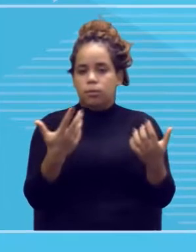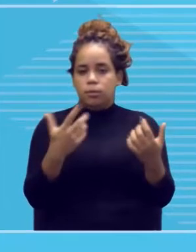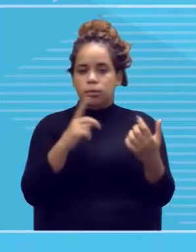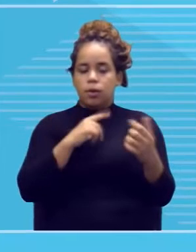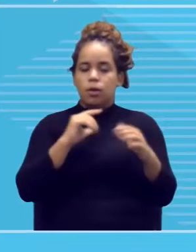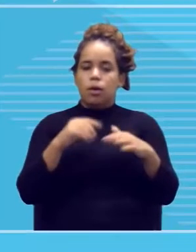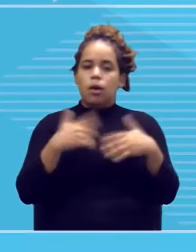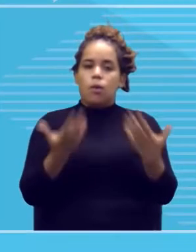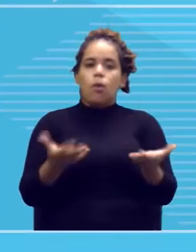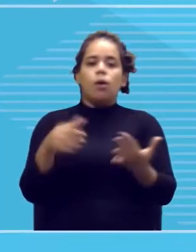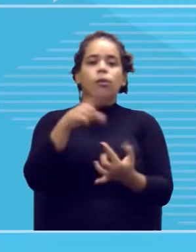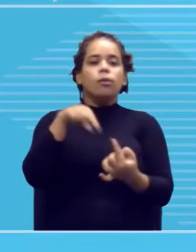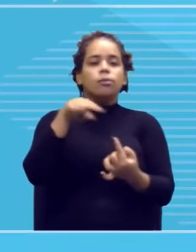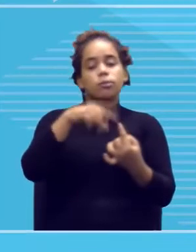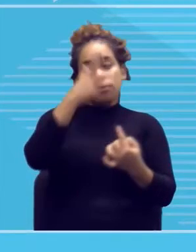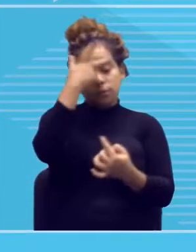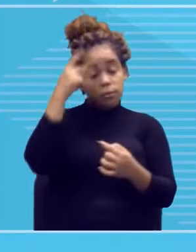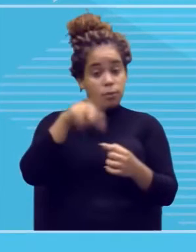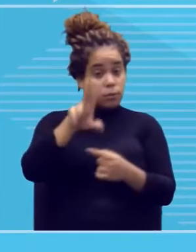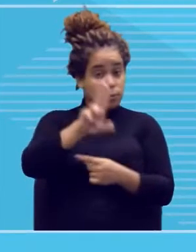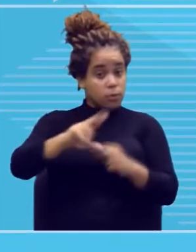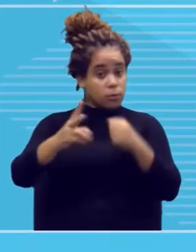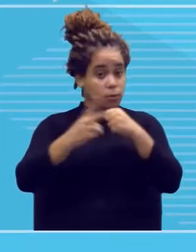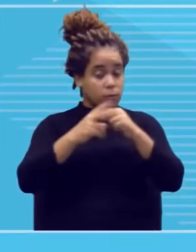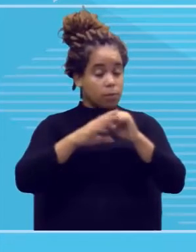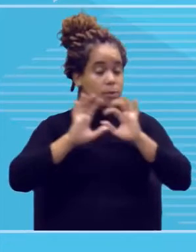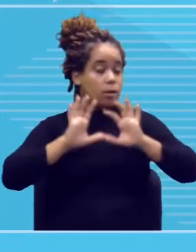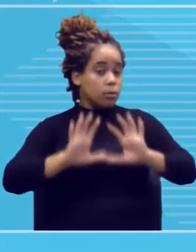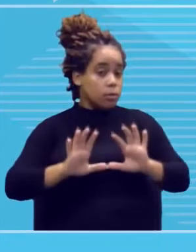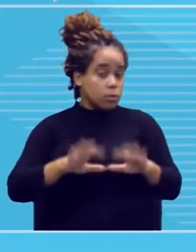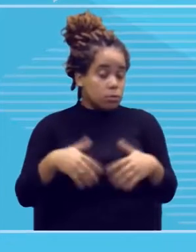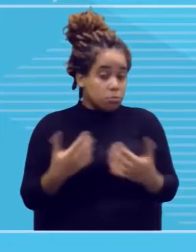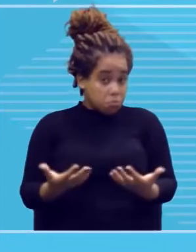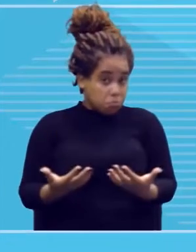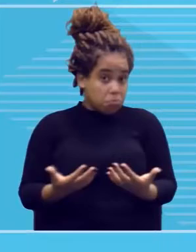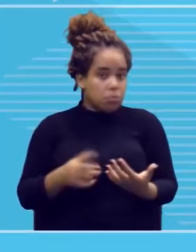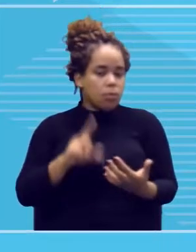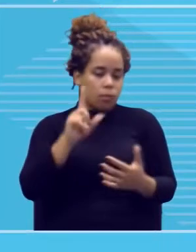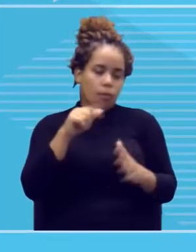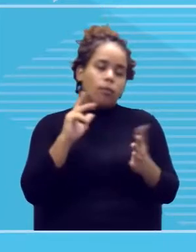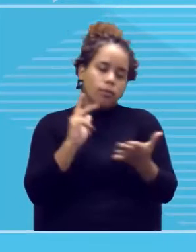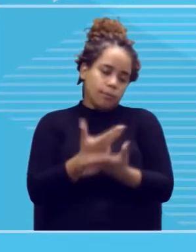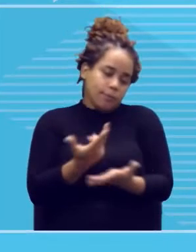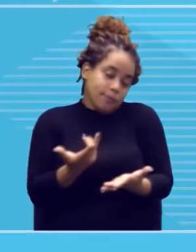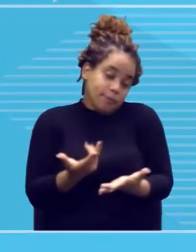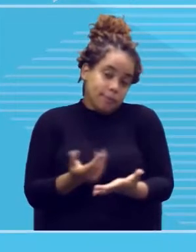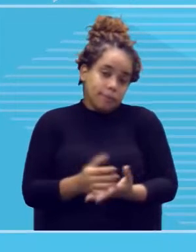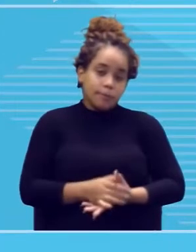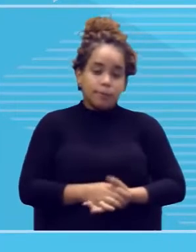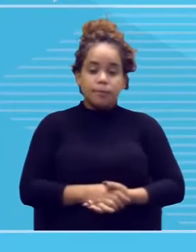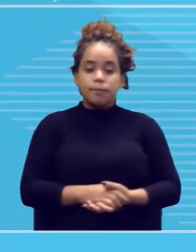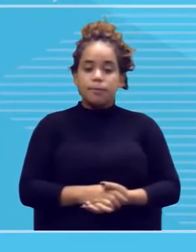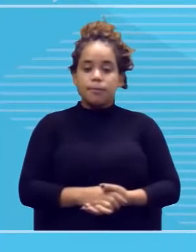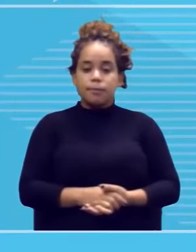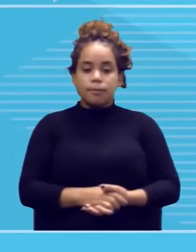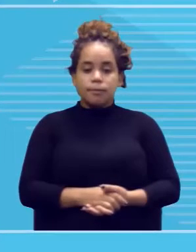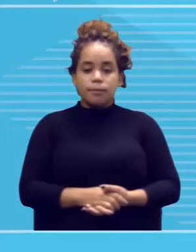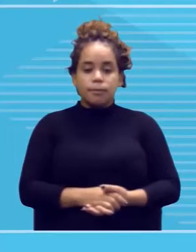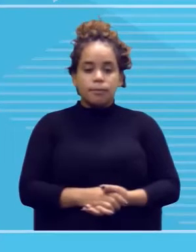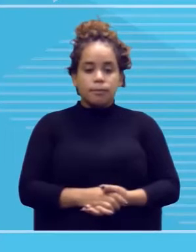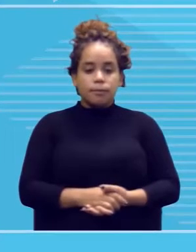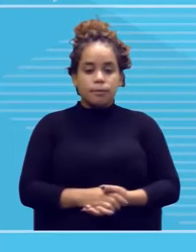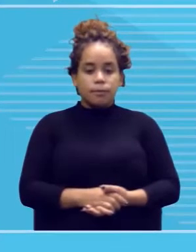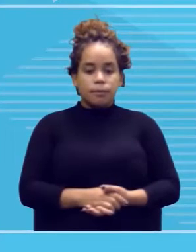pessoa quando utiliza o verbo dessa maneira tá bem é assim que acontece Tá bom eu vou mostrar para vocês algumas questões